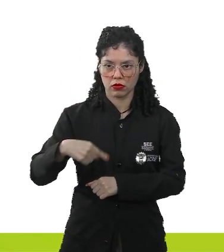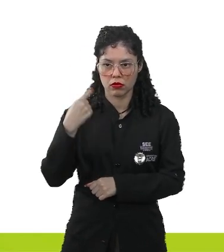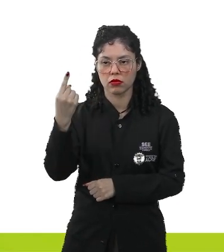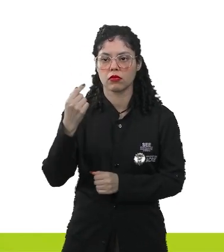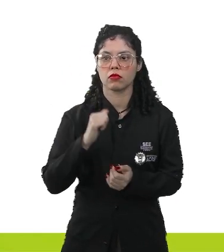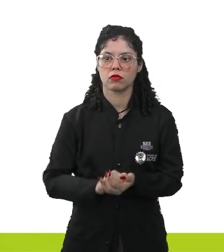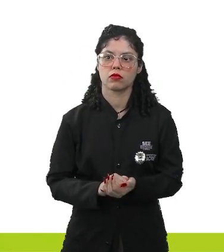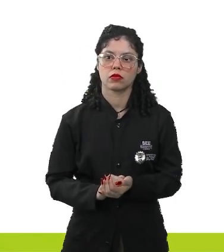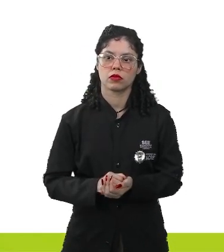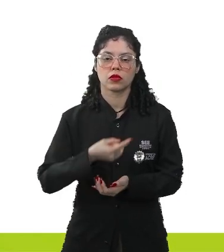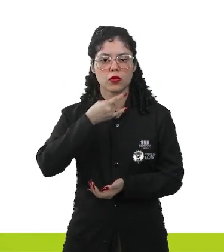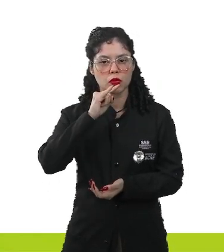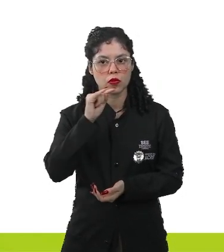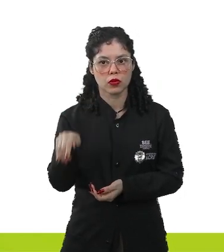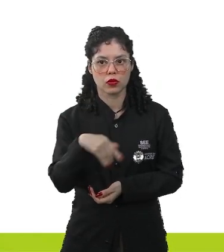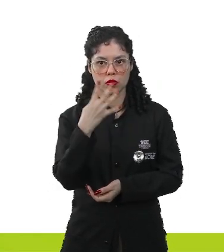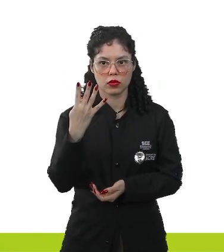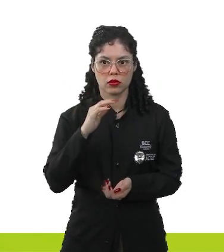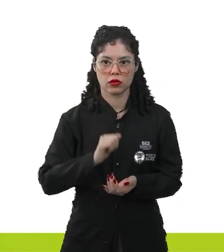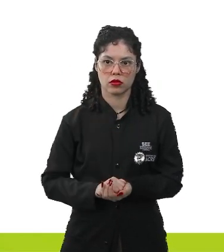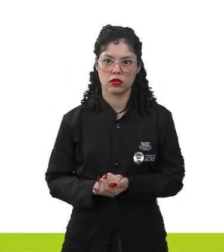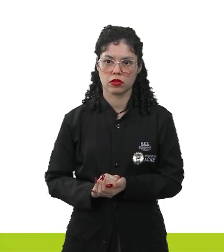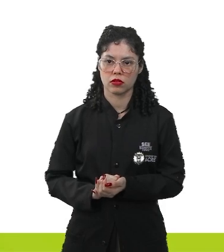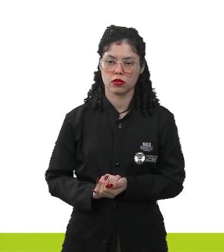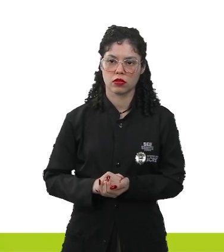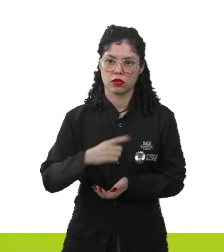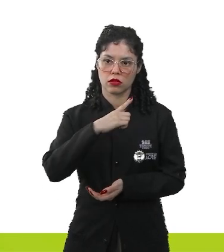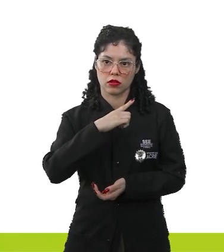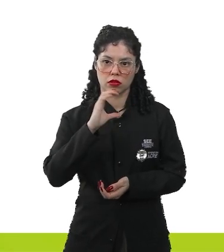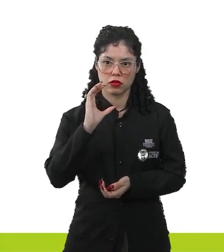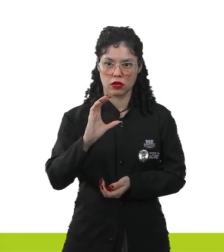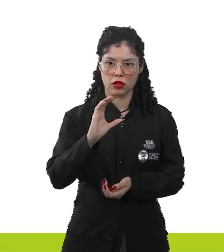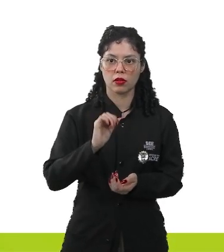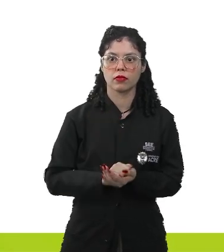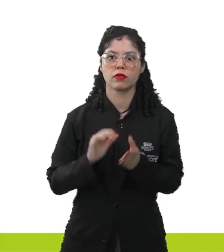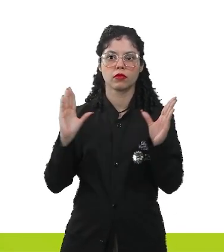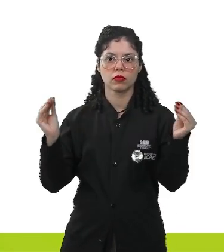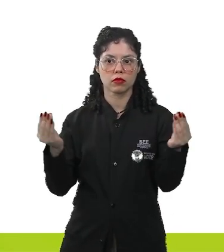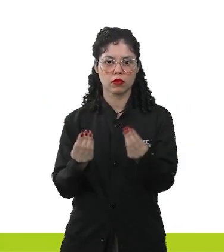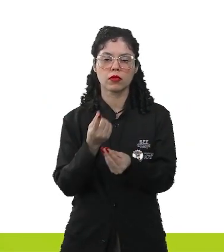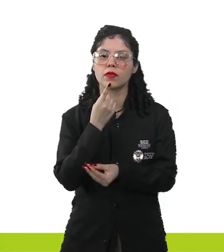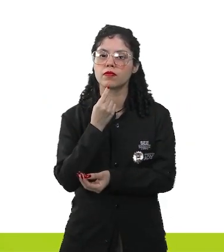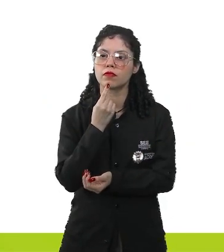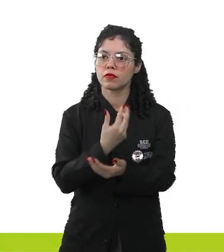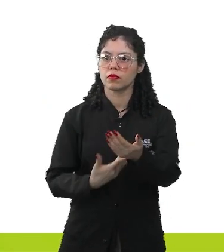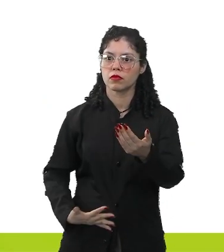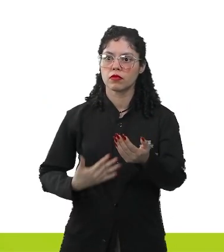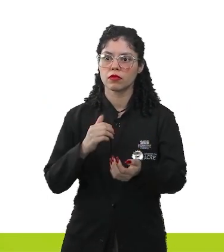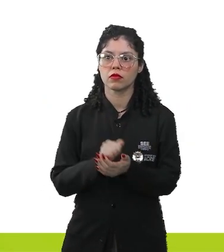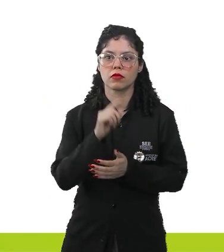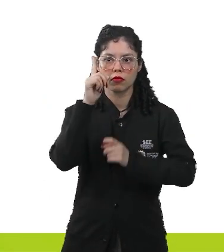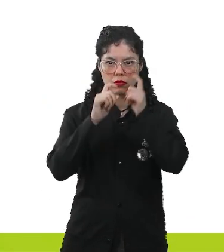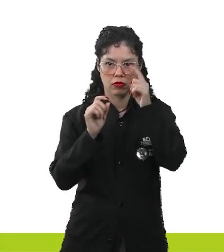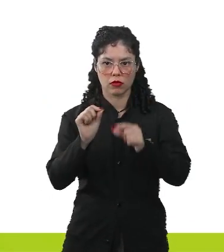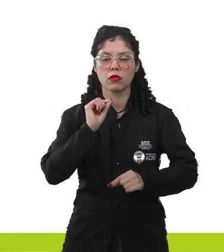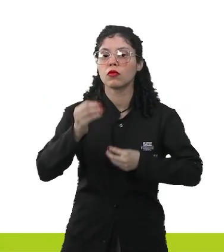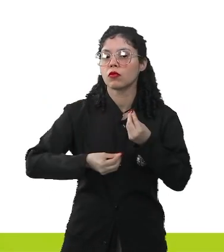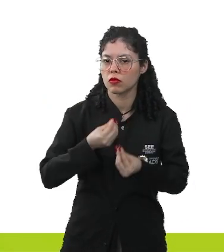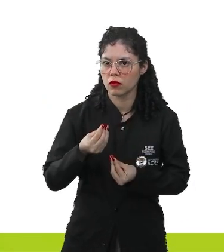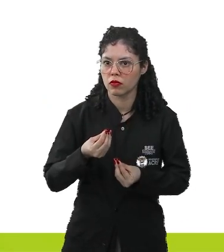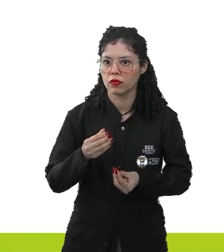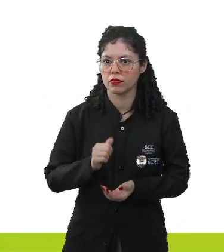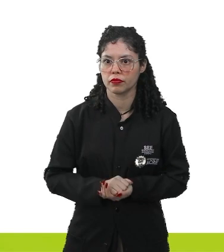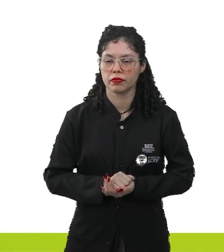a ingestão da quantidade Q de álcool, a concentração C dessa substância no sangue é expressa algebricamente